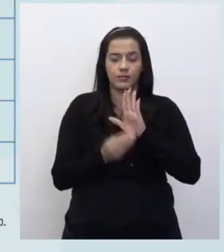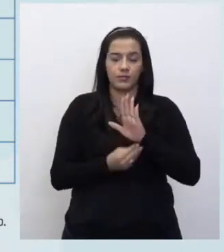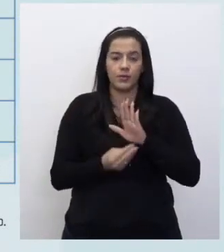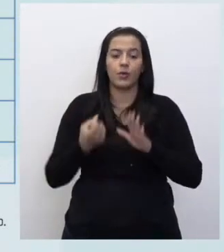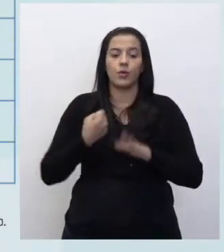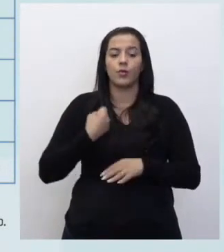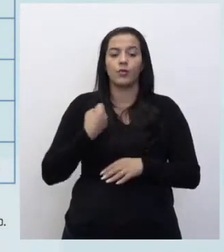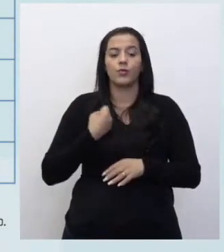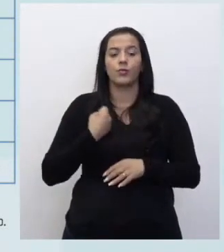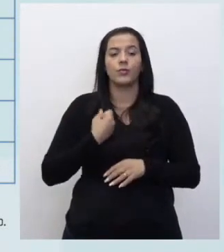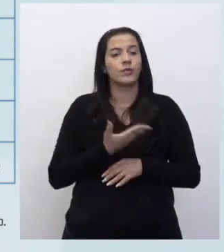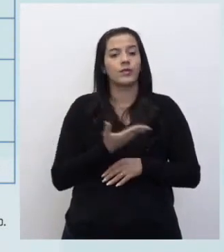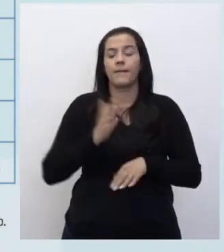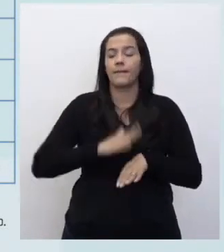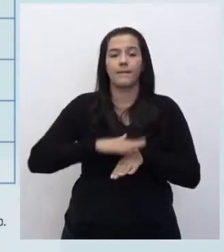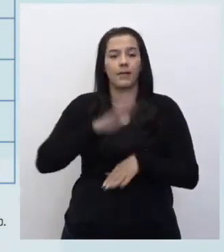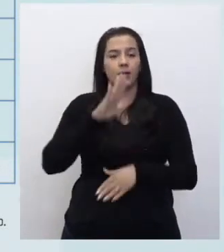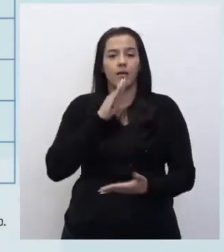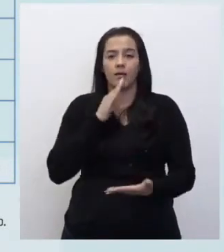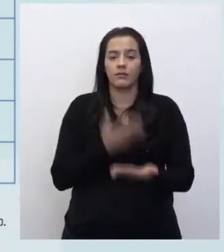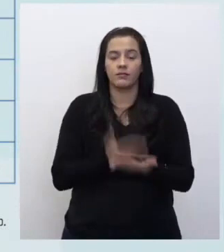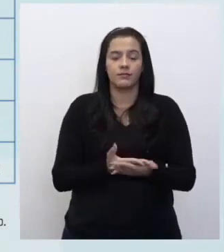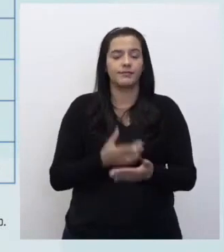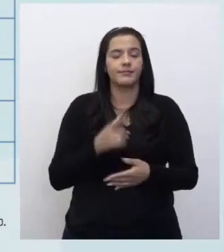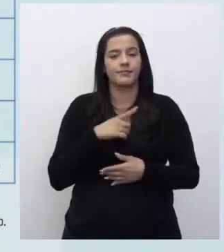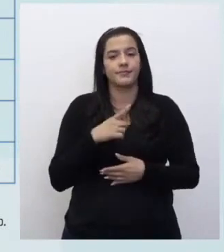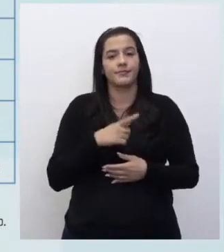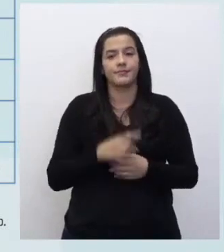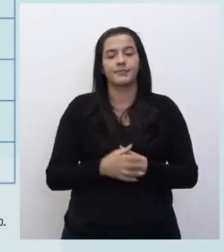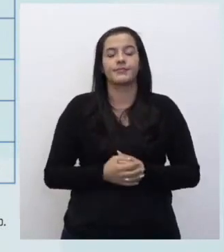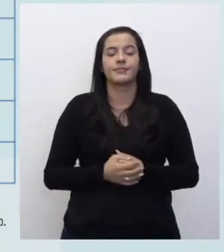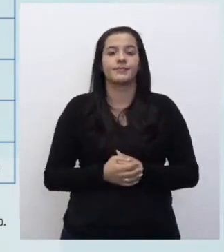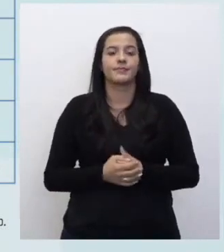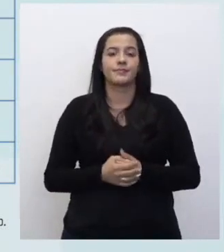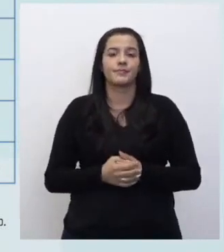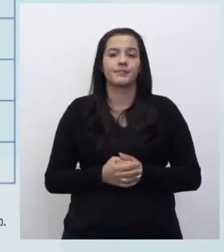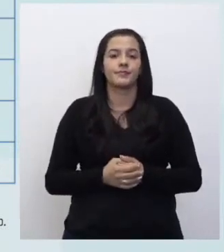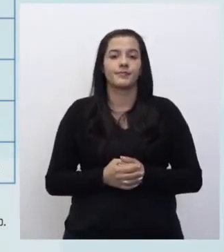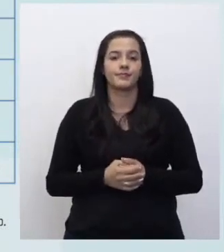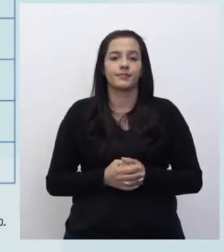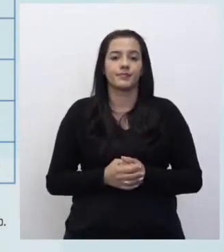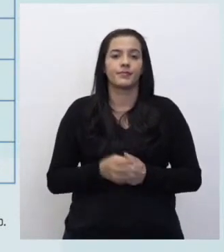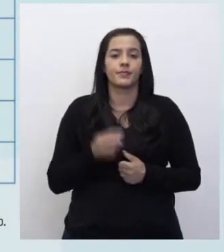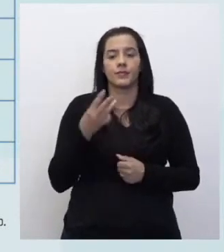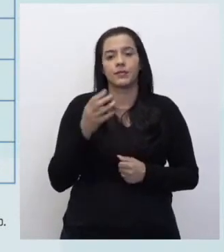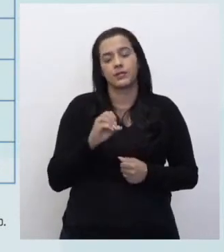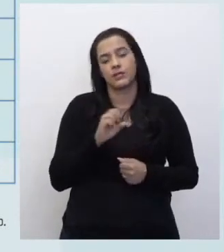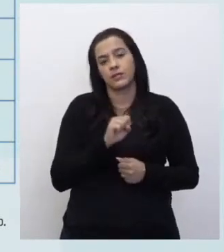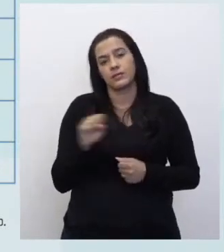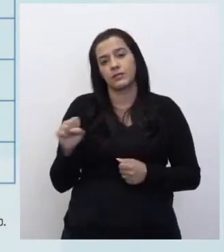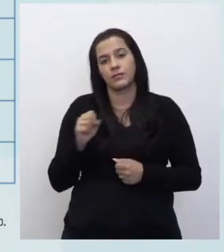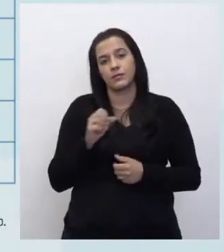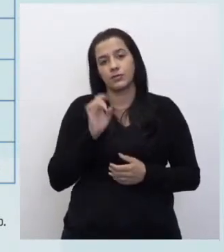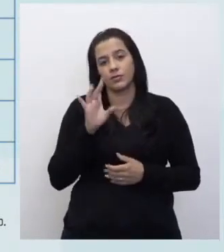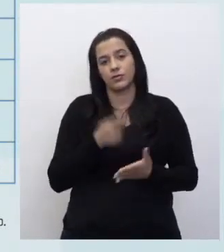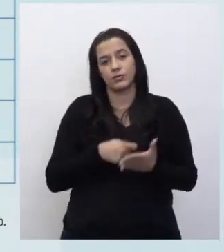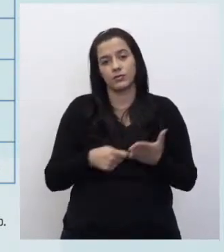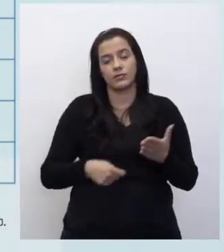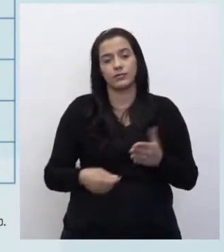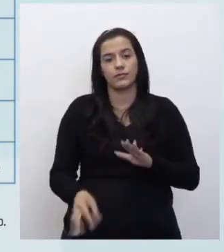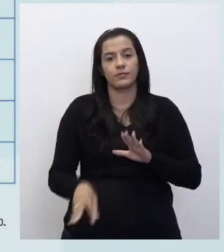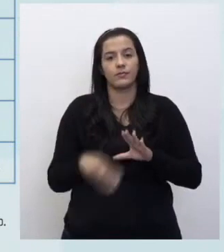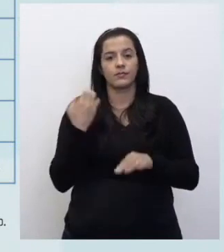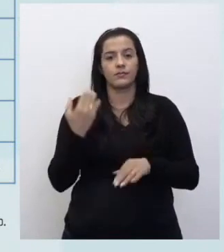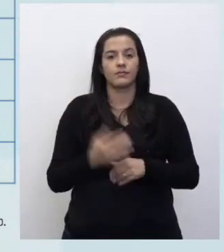número que mais causou aí incômodo em vocês. 30 seconds, 30 segundinhos, é só escrever o número. Mandem para a